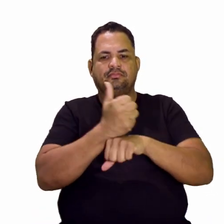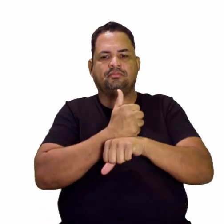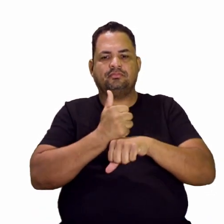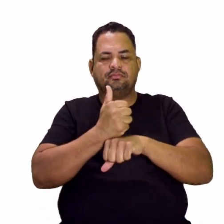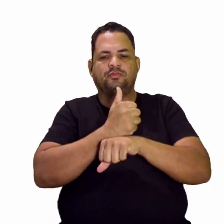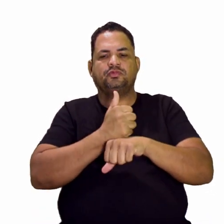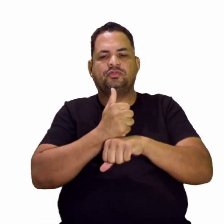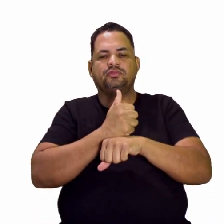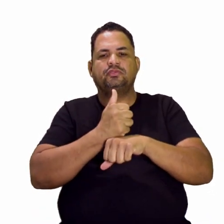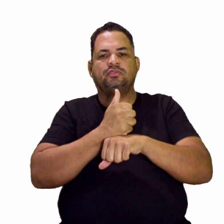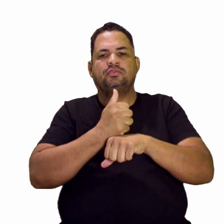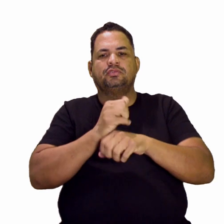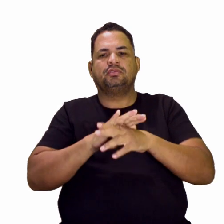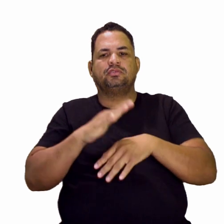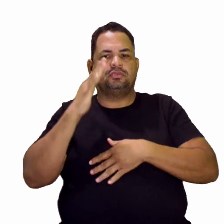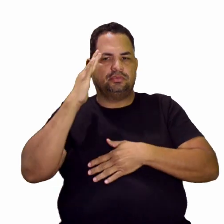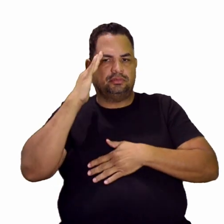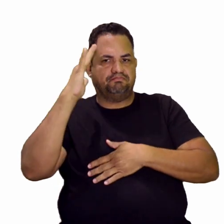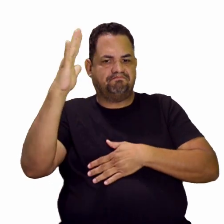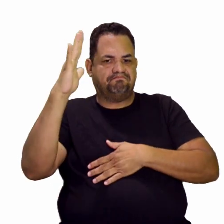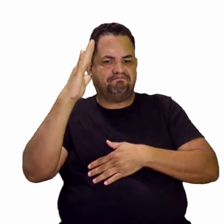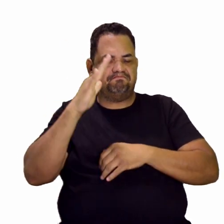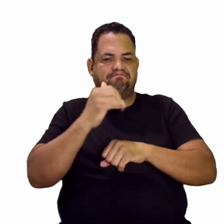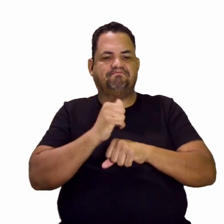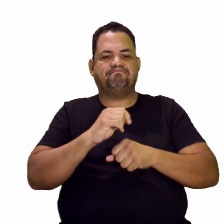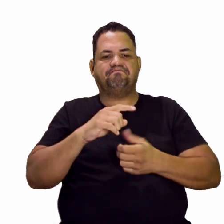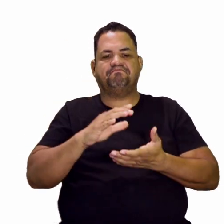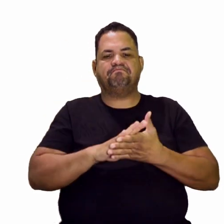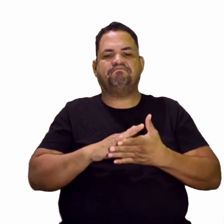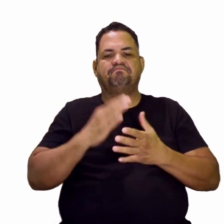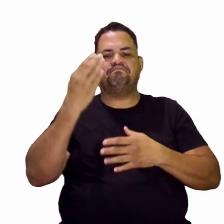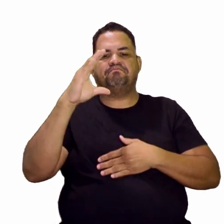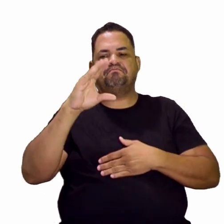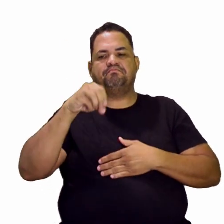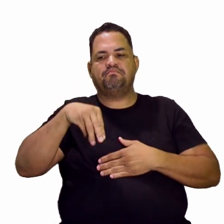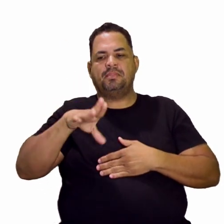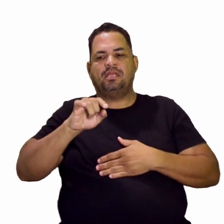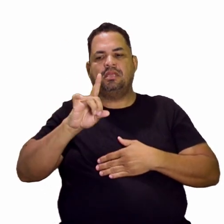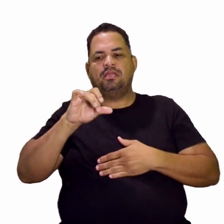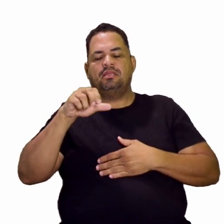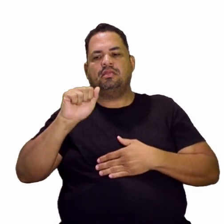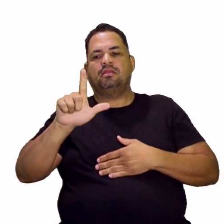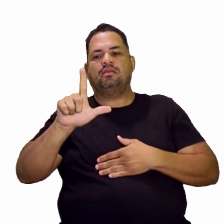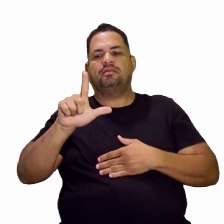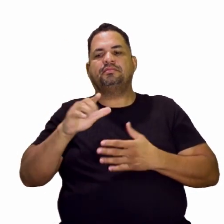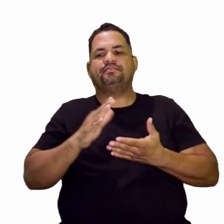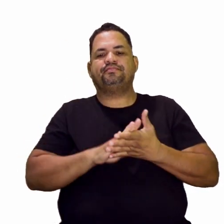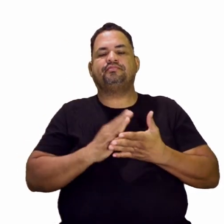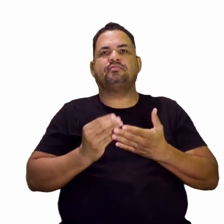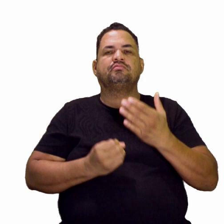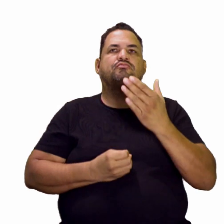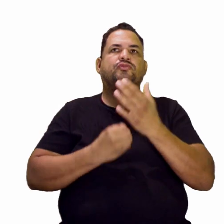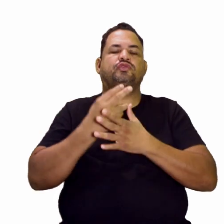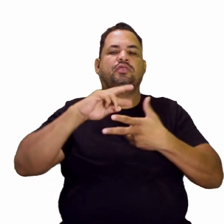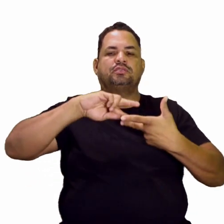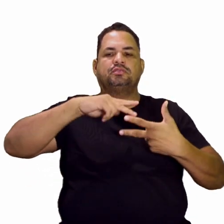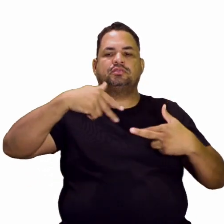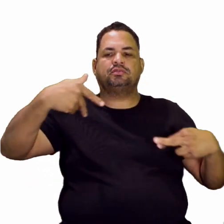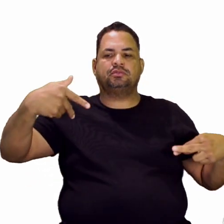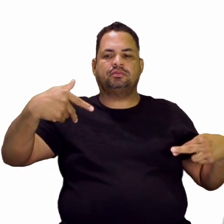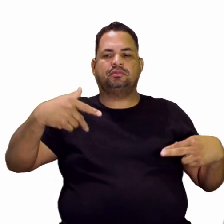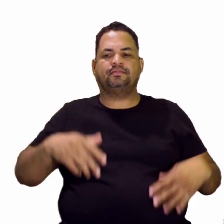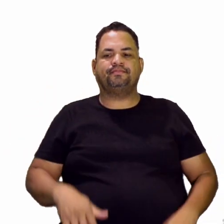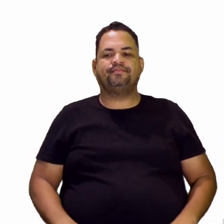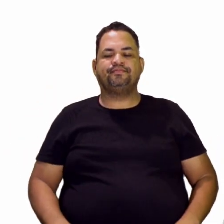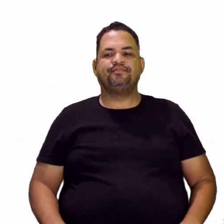nossa história, como, por exemplo, Mendel, que é um cara da genética. Vocês vão estudar, vocês vão